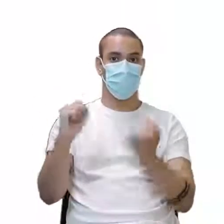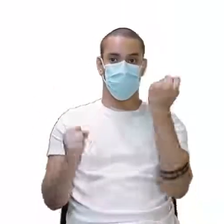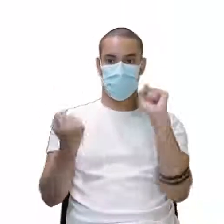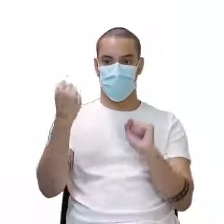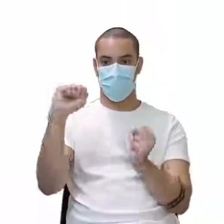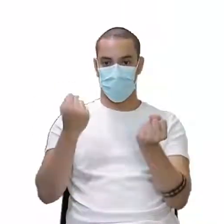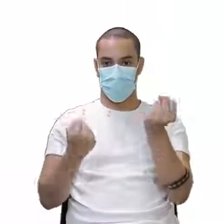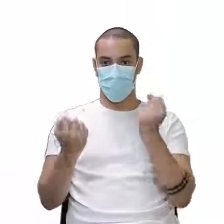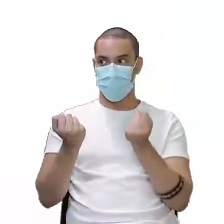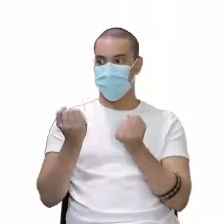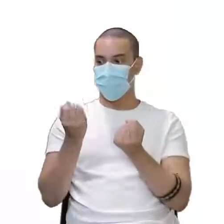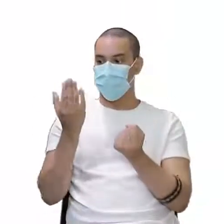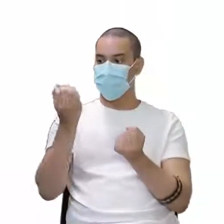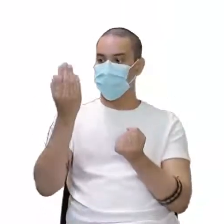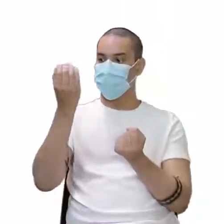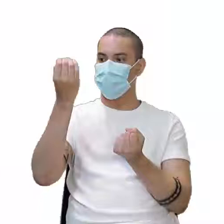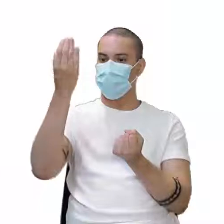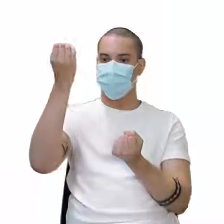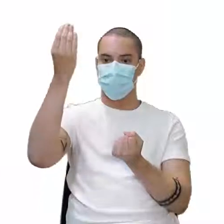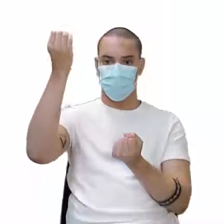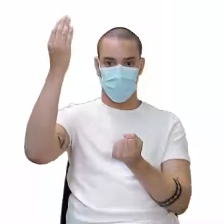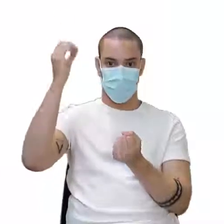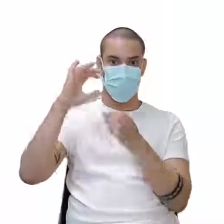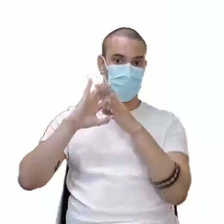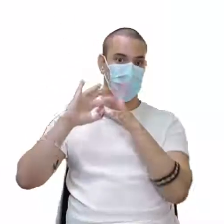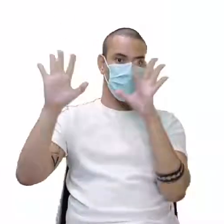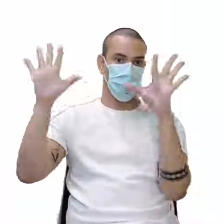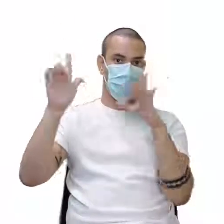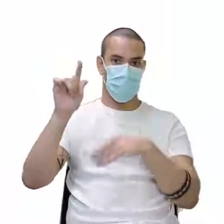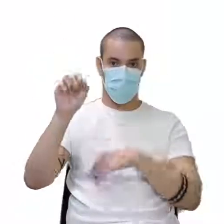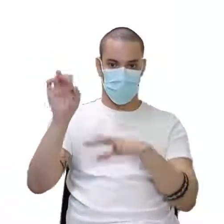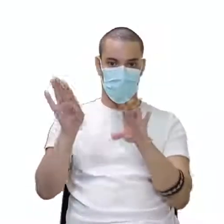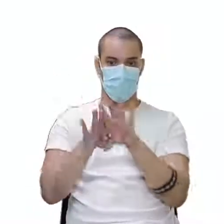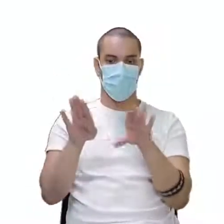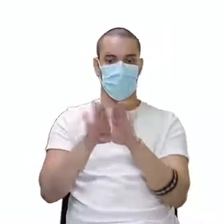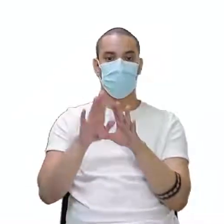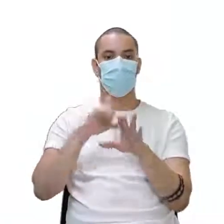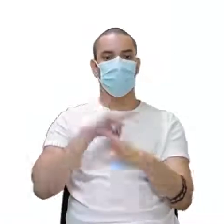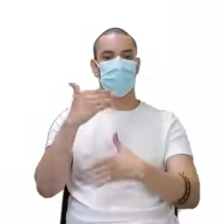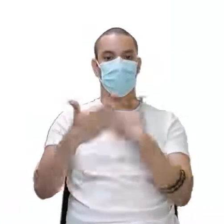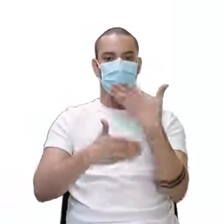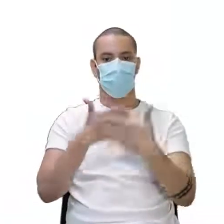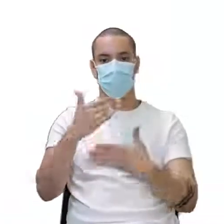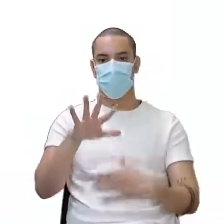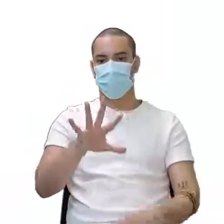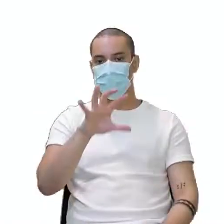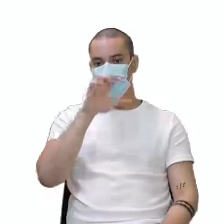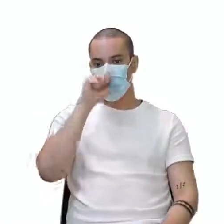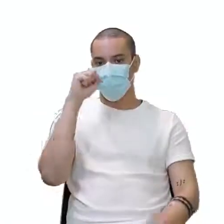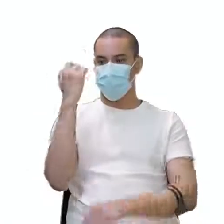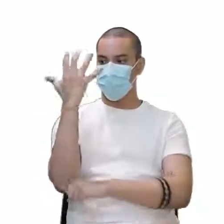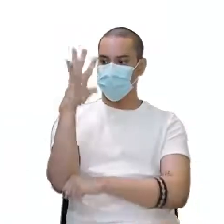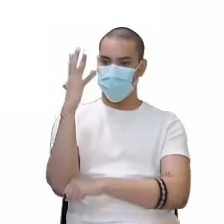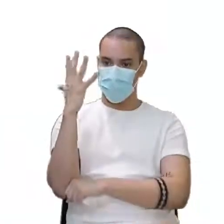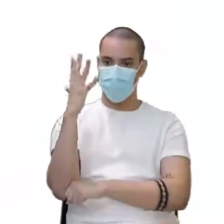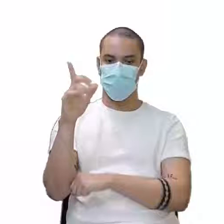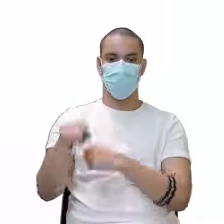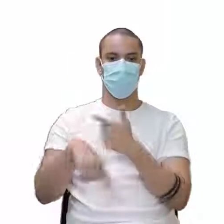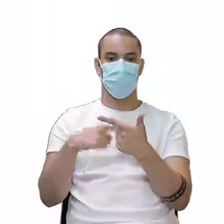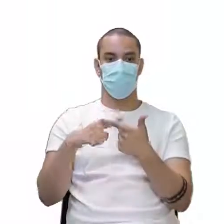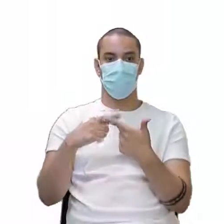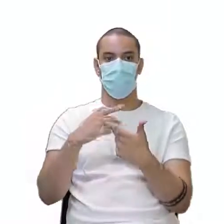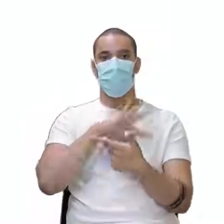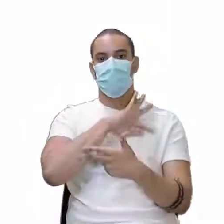liberados através das combustões nas fábricas. Aí você tem processo de respiração das plantas,